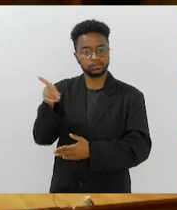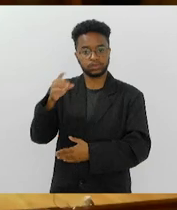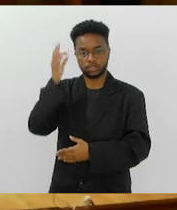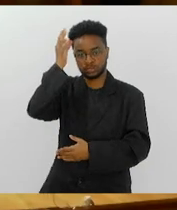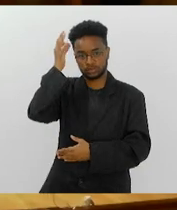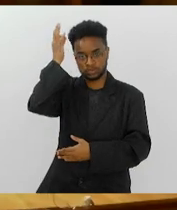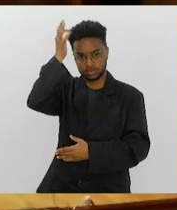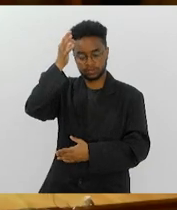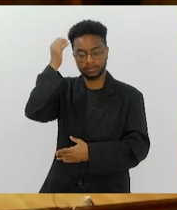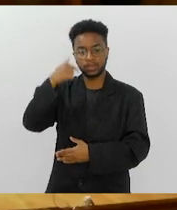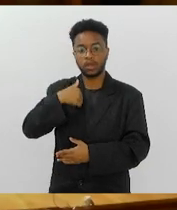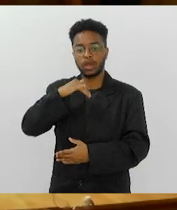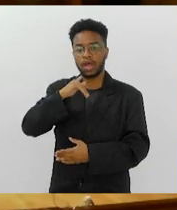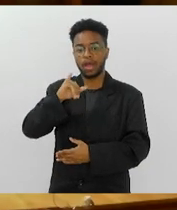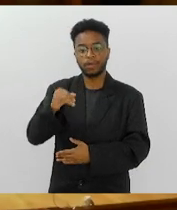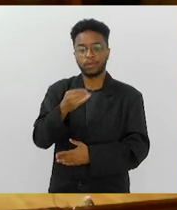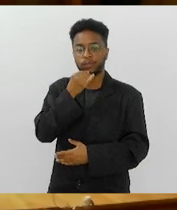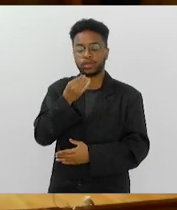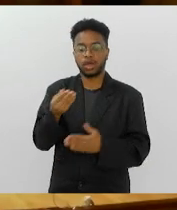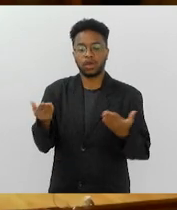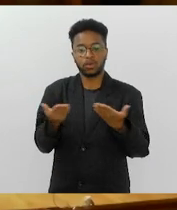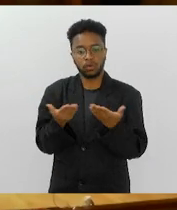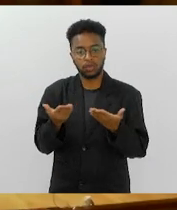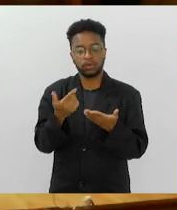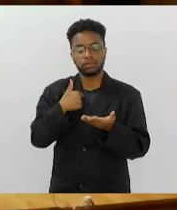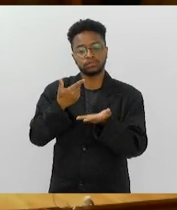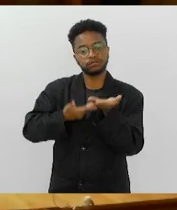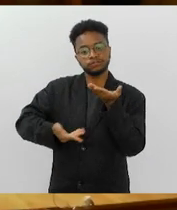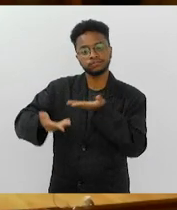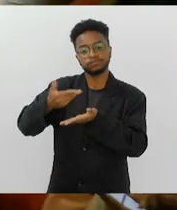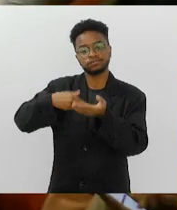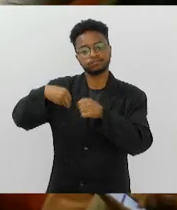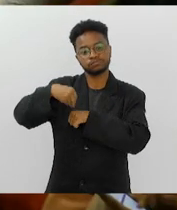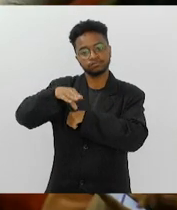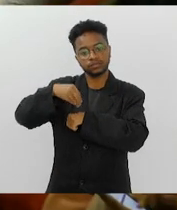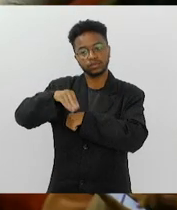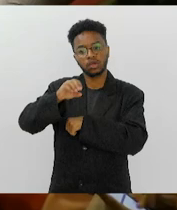Vou aproveitar a oportunidade de fala para compartilhar, ou pelo menos para